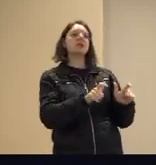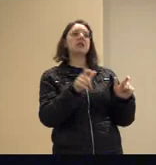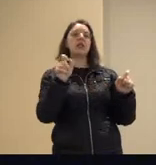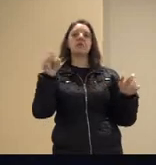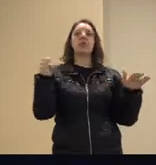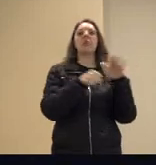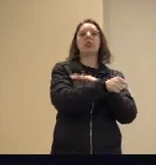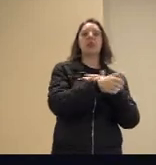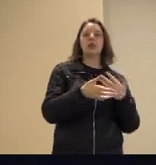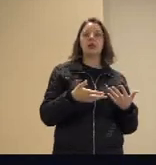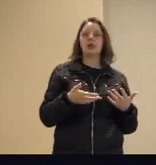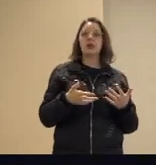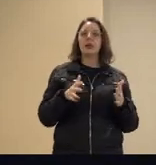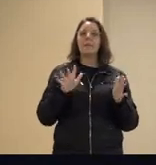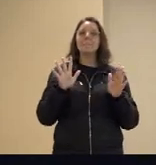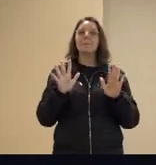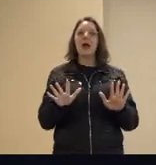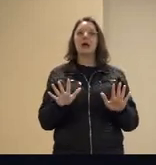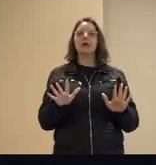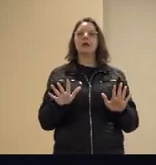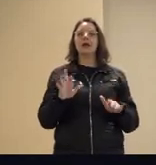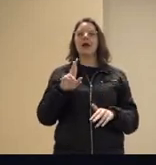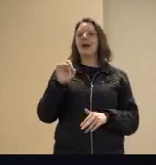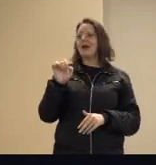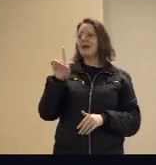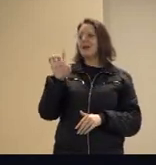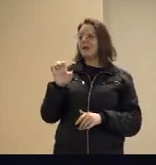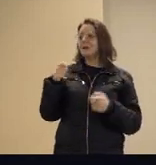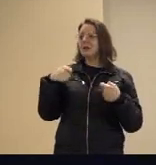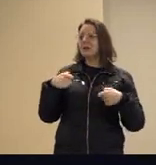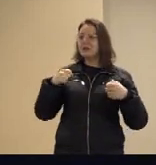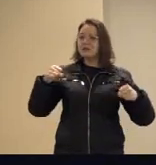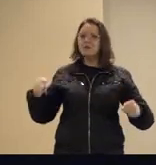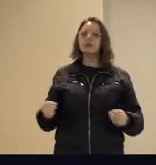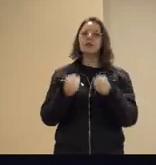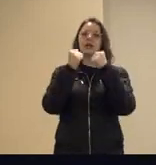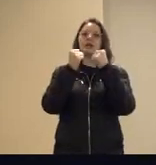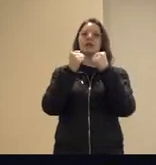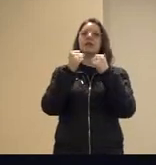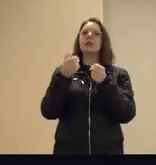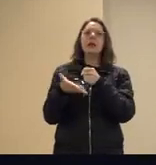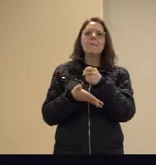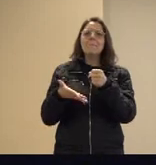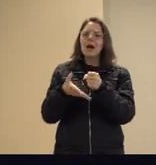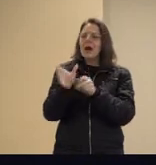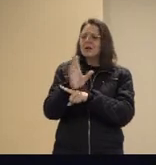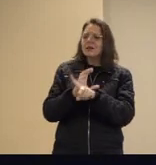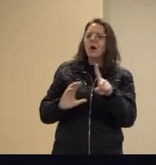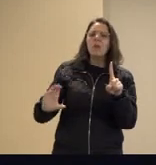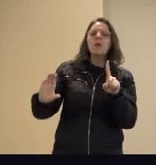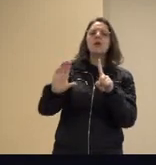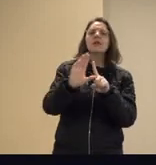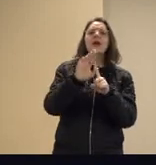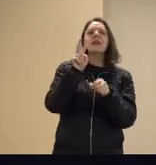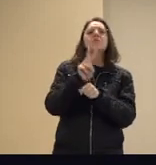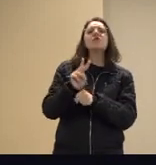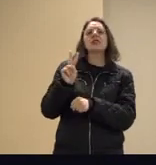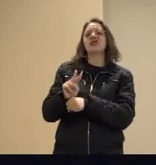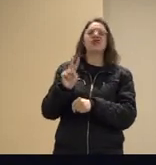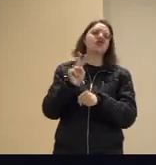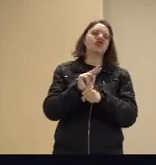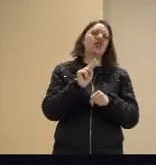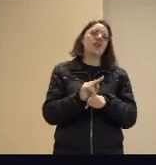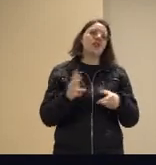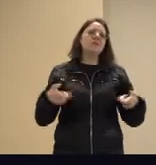tal. Ou seja, a rede ela precisa ser fortalecida desde a comunidade lá, protetiva. E aí,